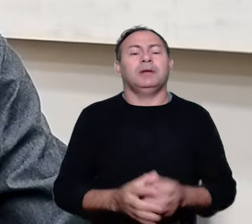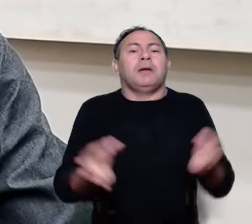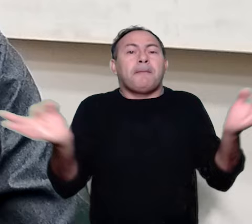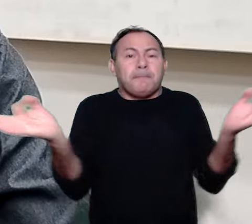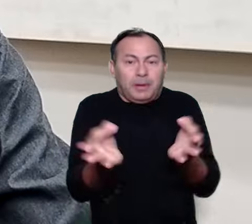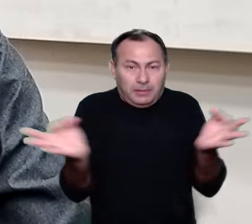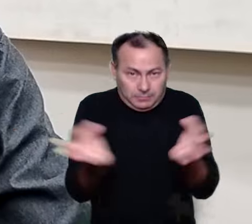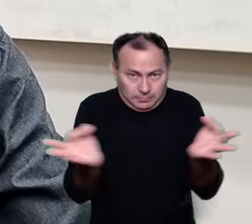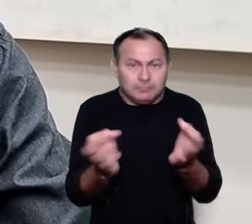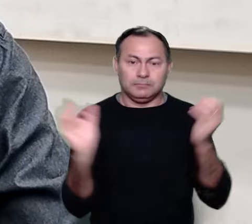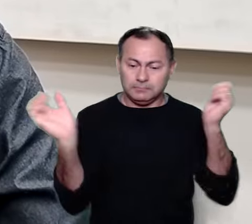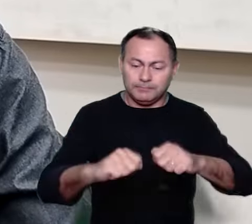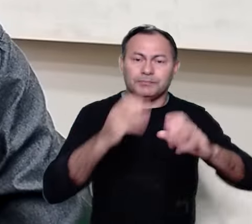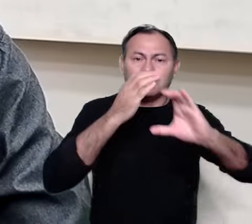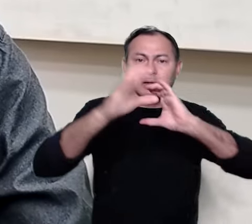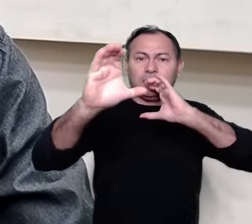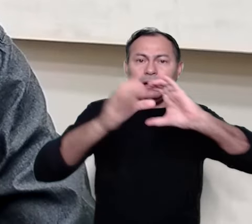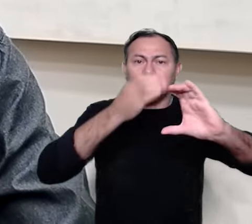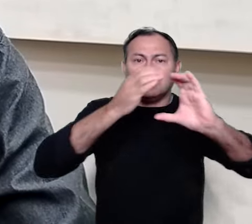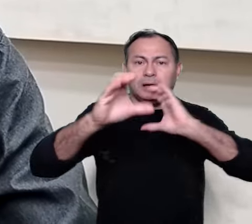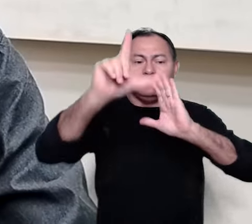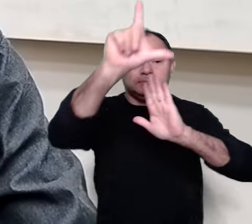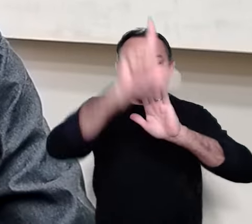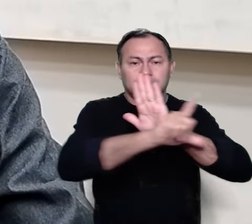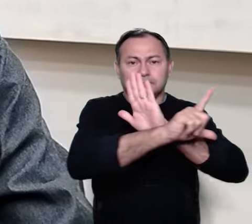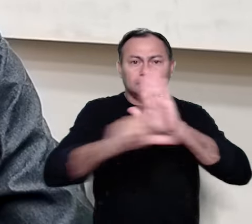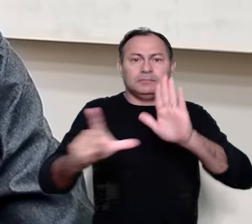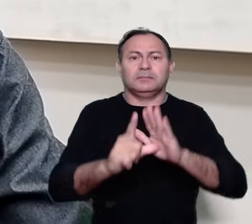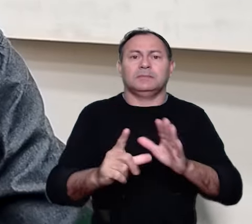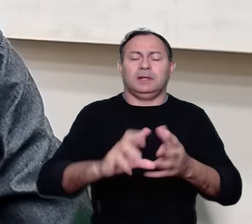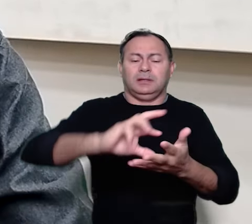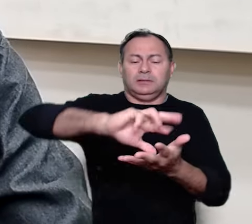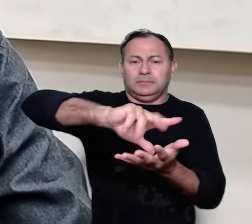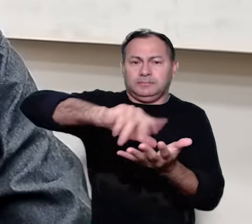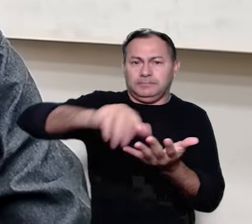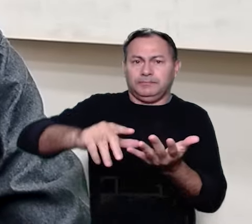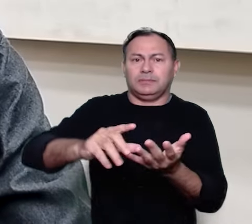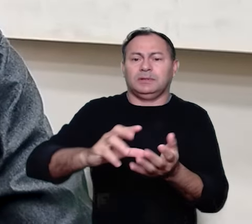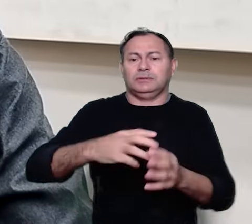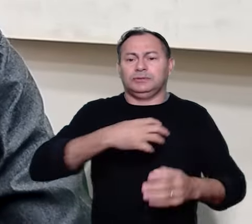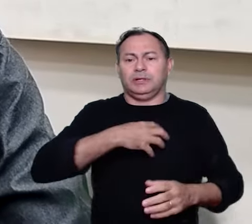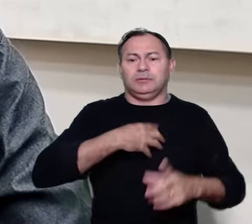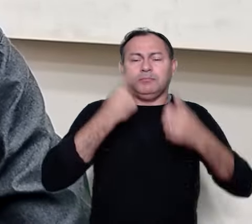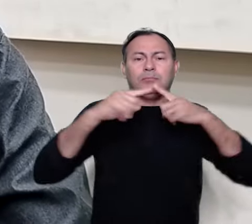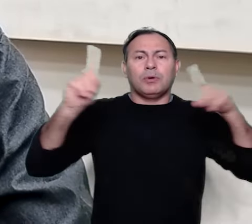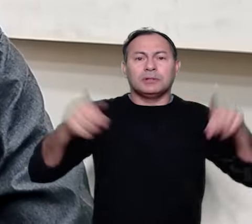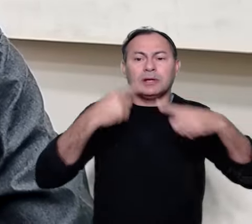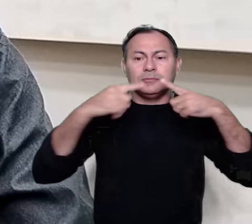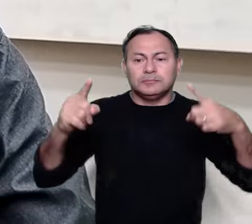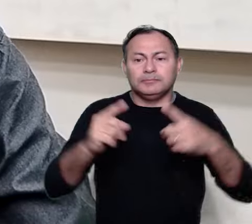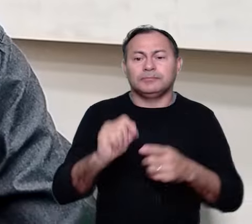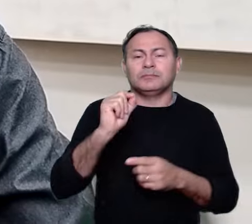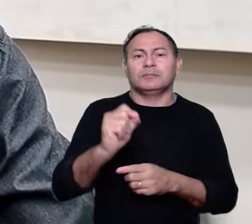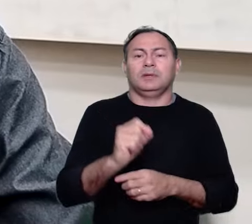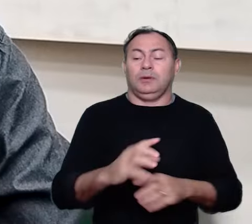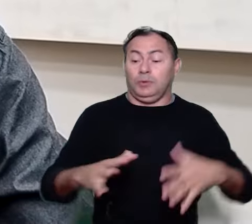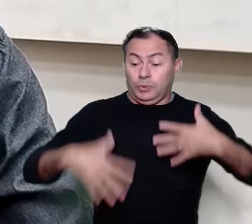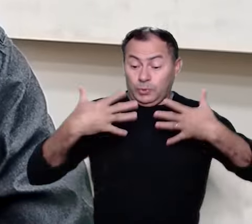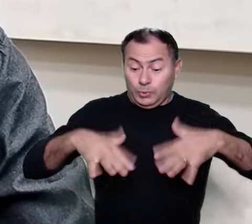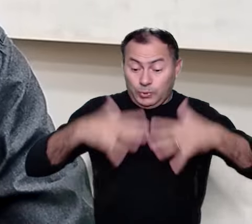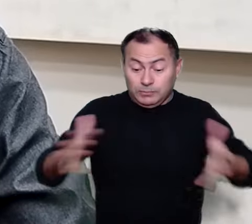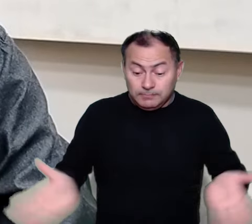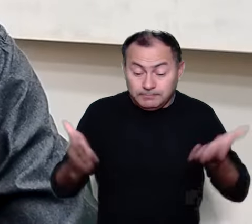ativa. É perfeitamente possível cantar a liturgia a partir da diversidade de estilos